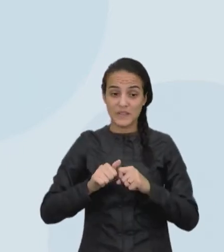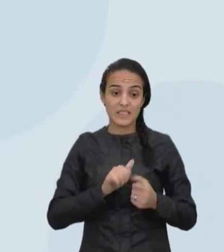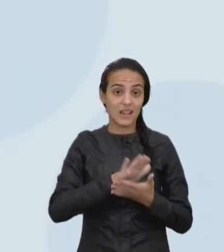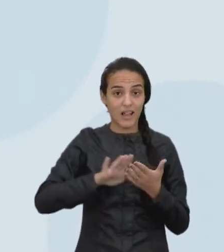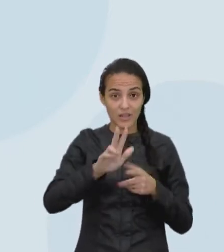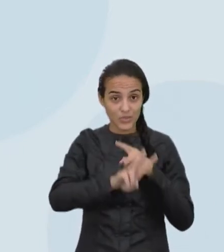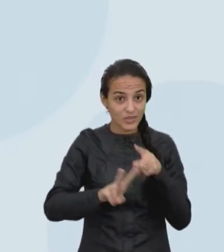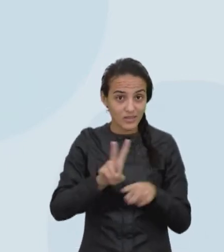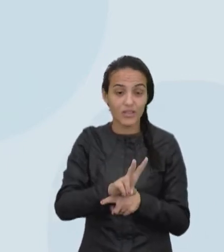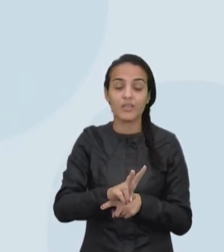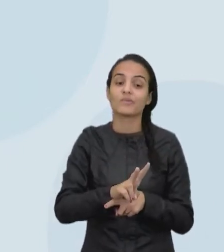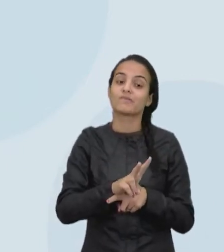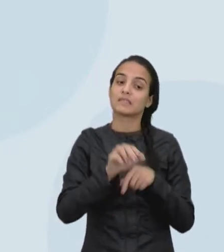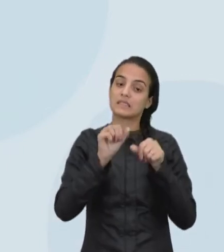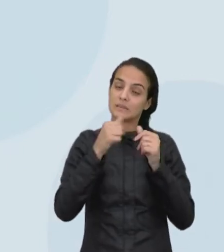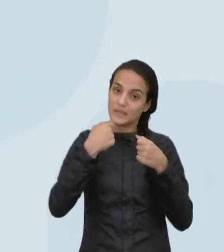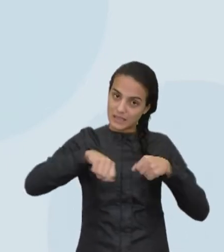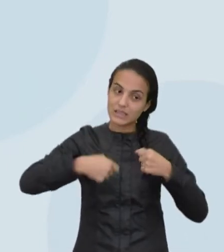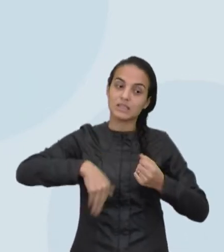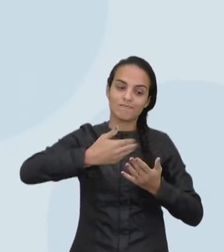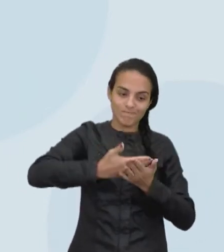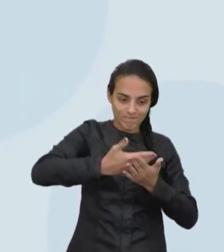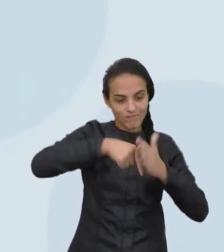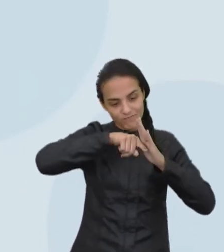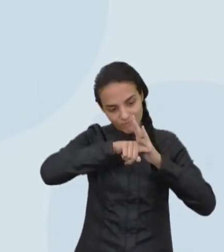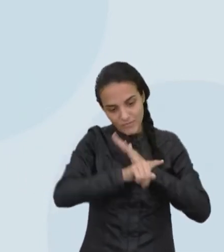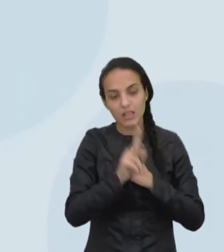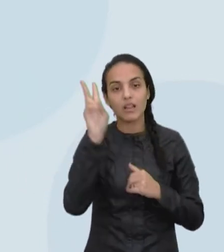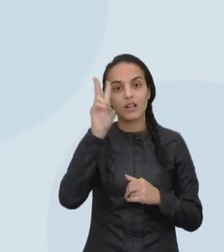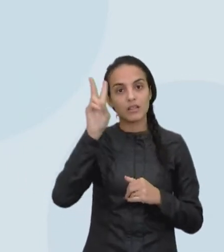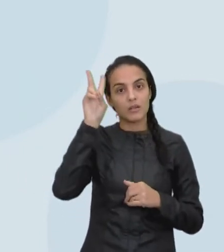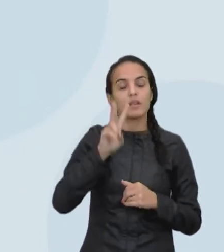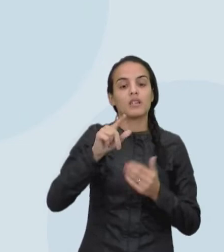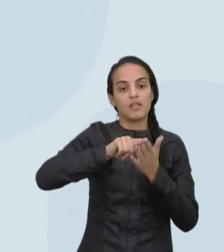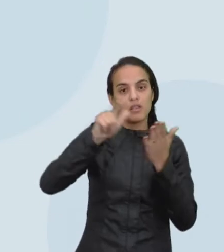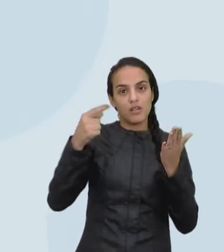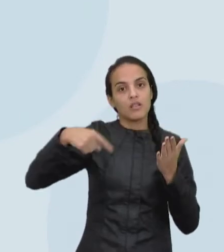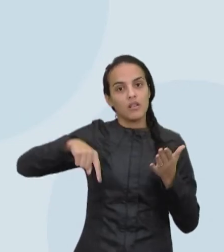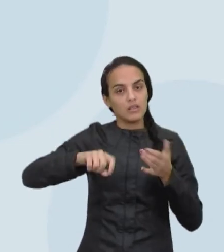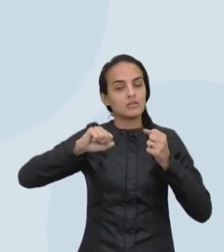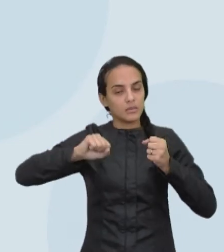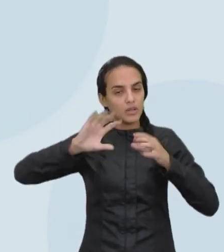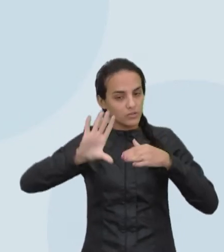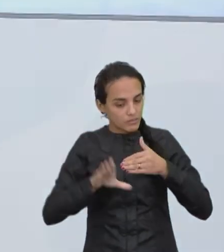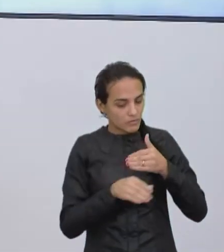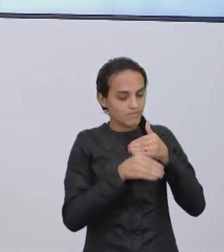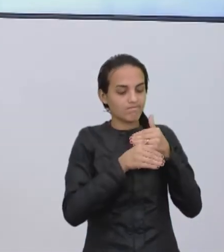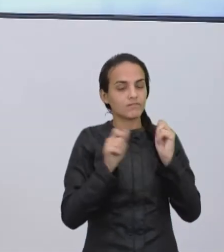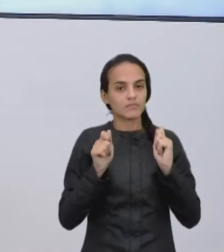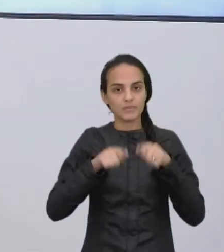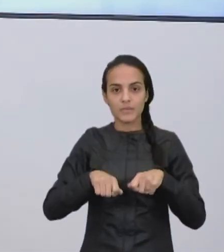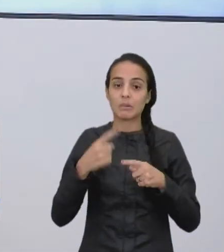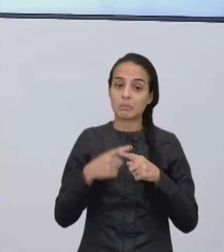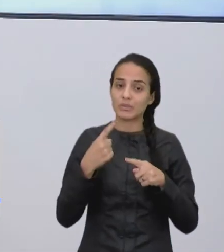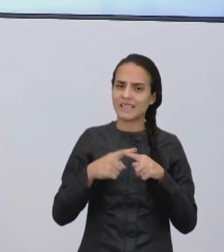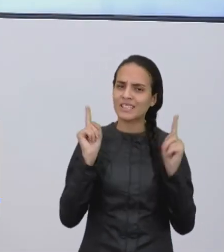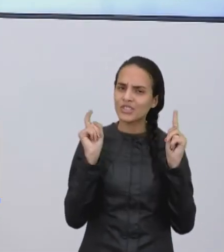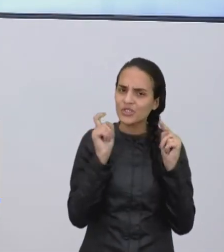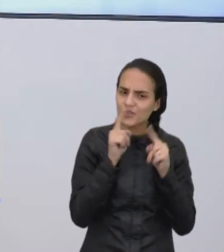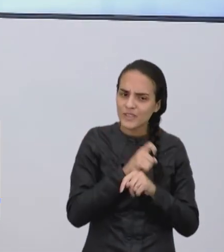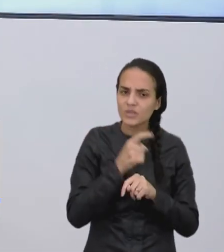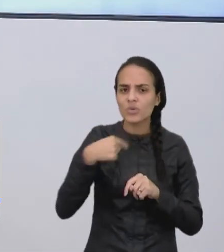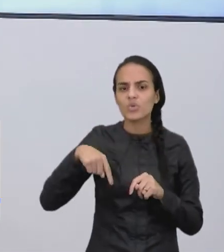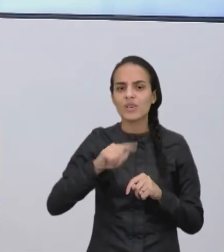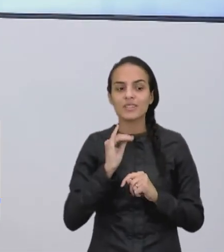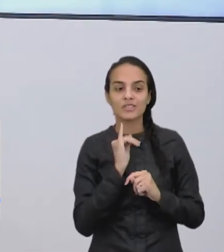Então tem que fazer todo esse estudo, lembrando que lá no seu artigo você pode complementar essas coisas. Por que é tão difícil você